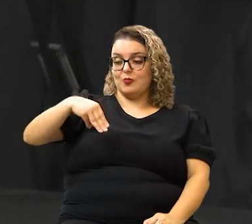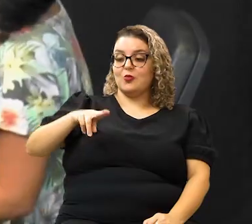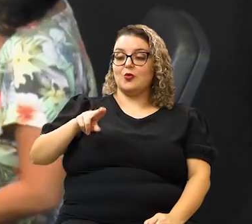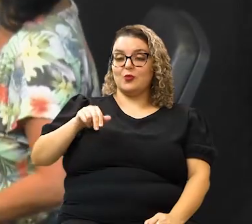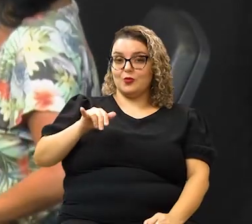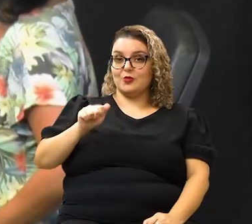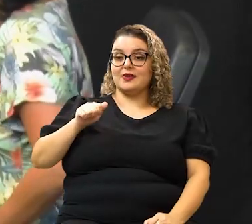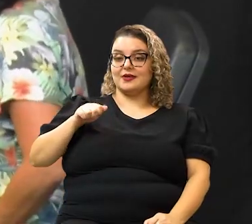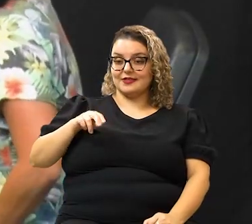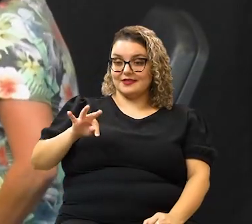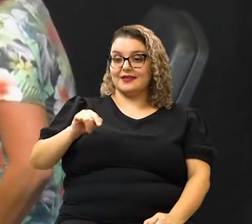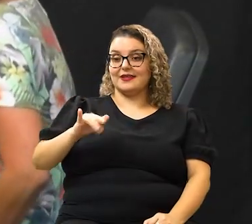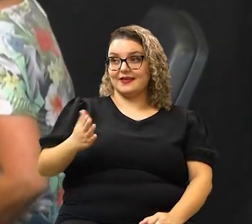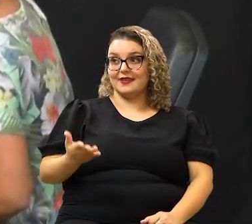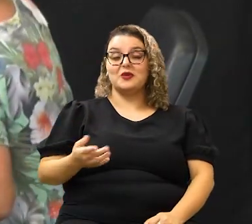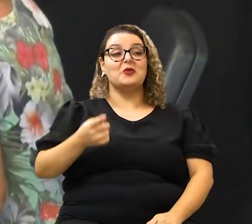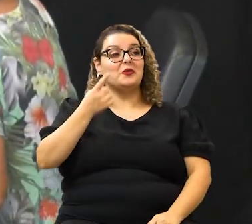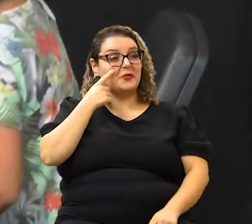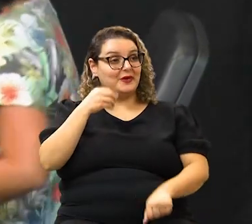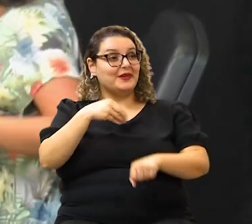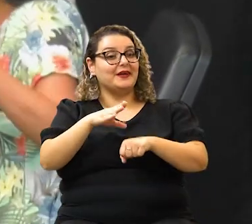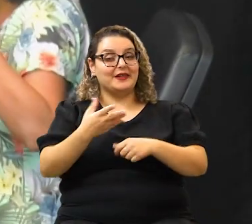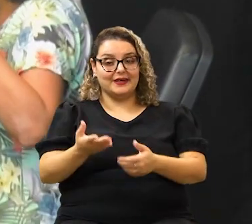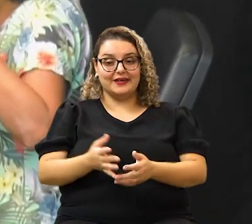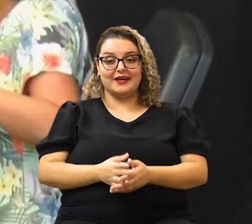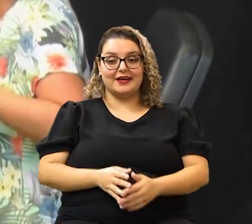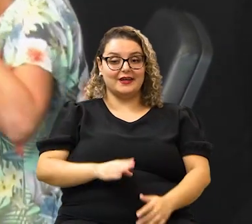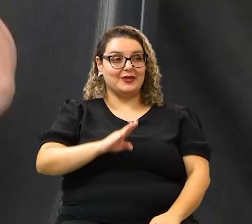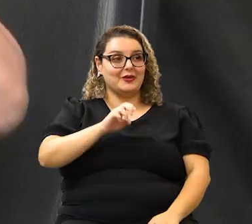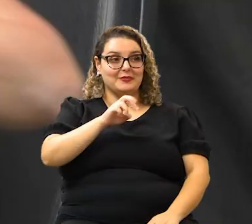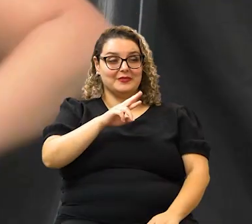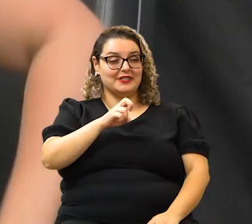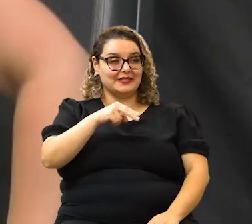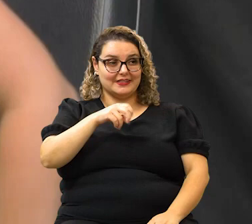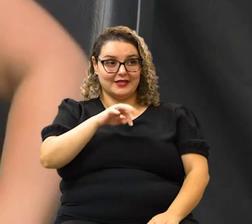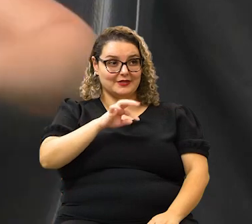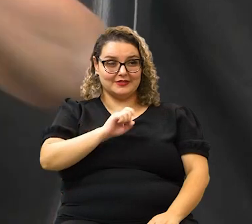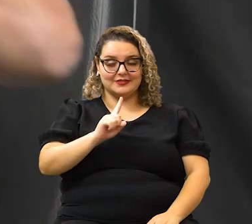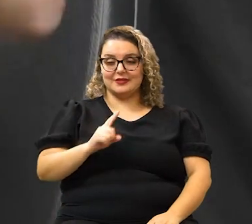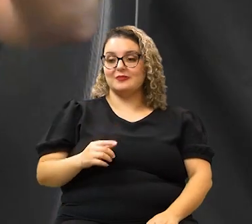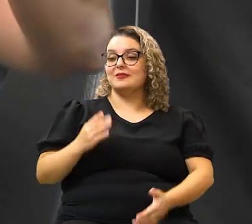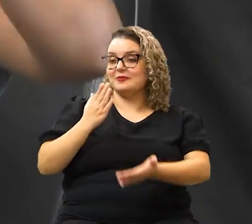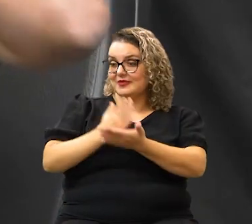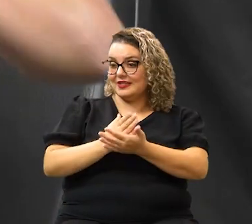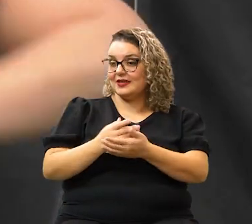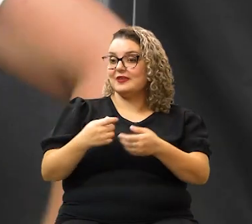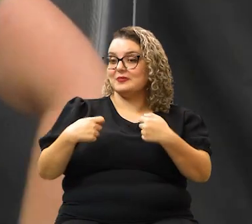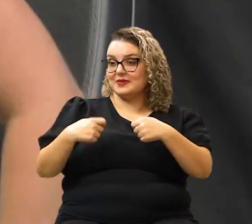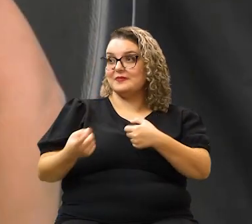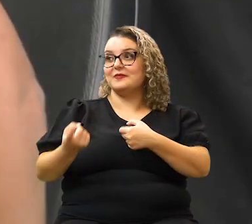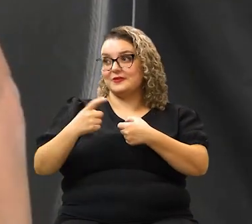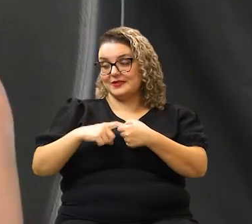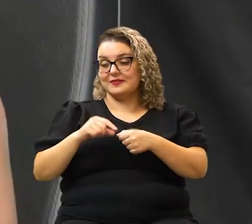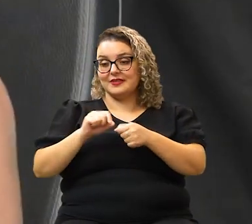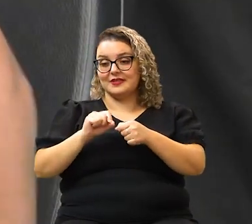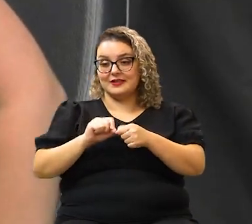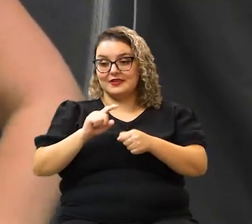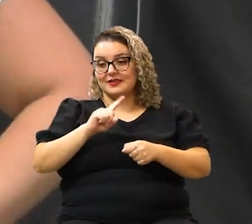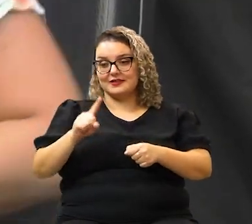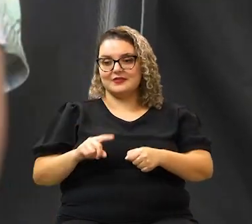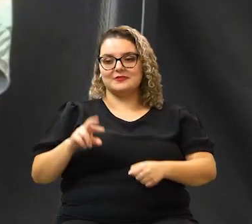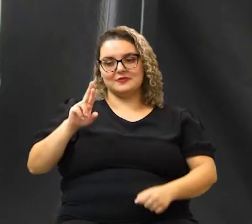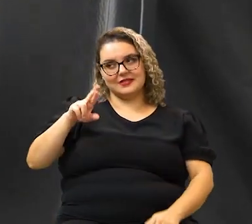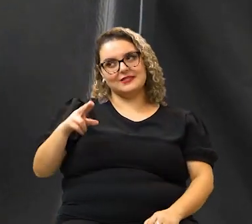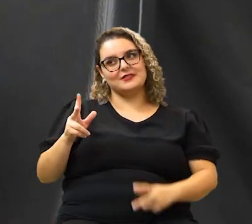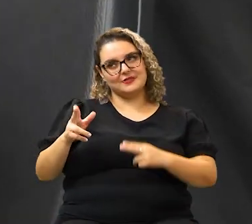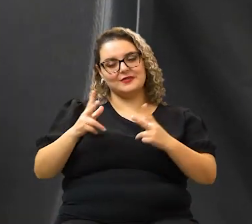Mas Burnout nem pensar. Mas eu parei, eu preciso voltar a fazer. Não pelos mesmos motivos, mas... Tá.